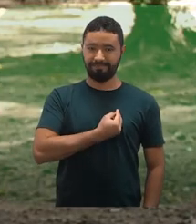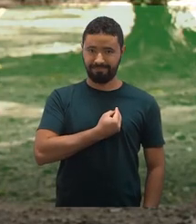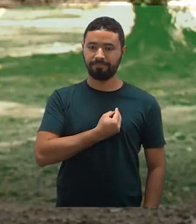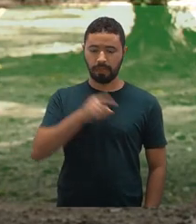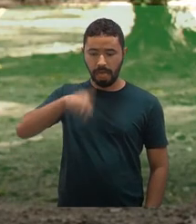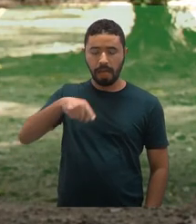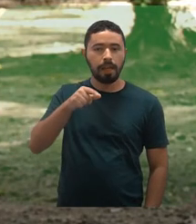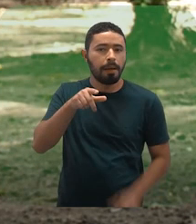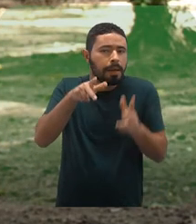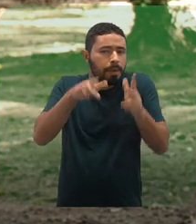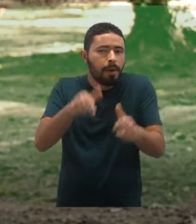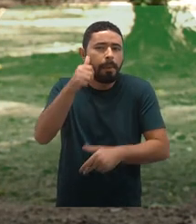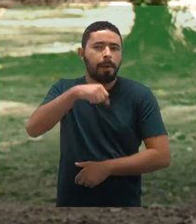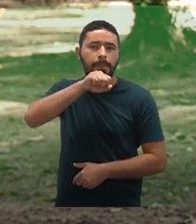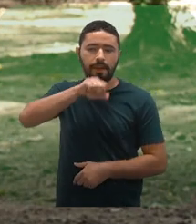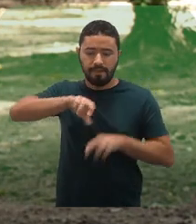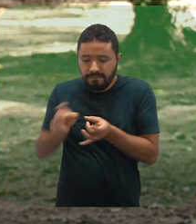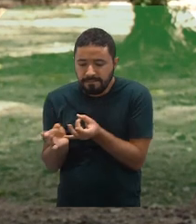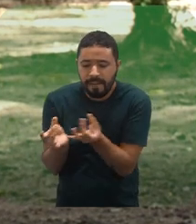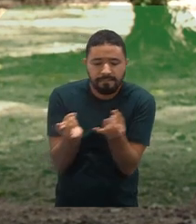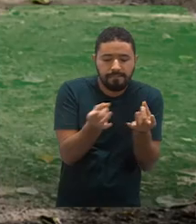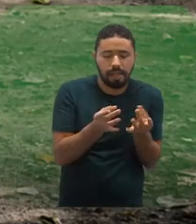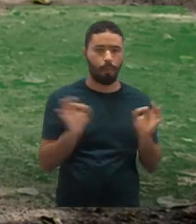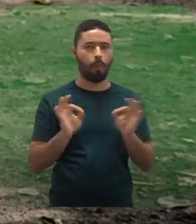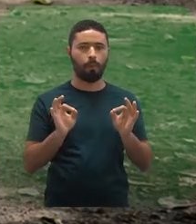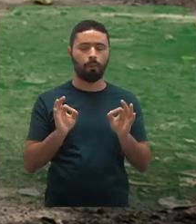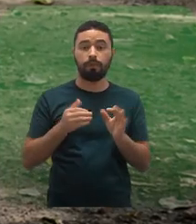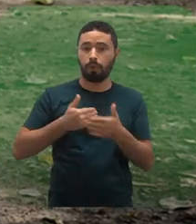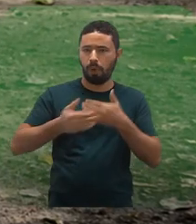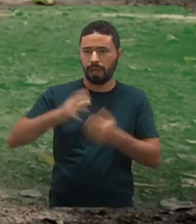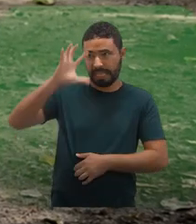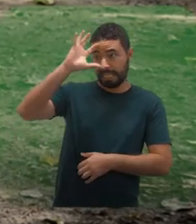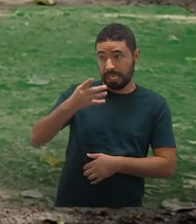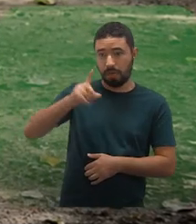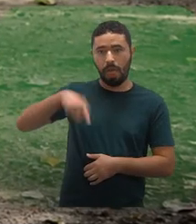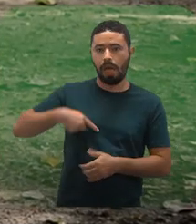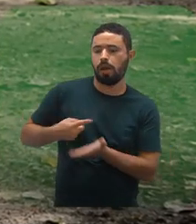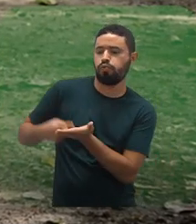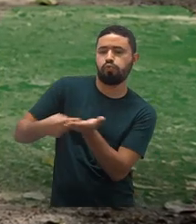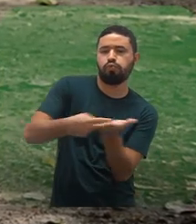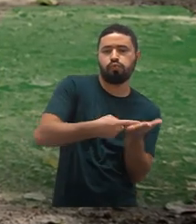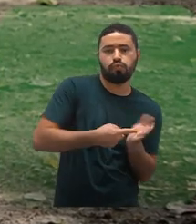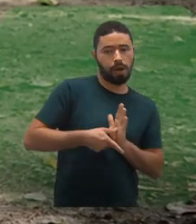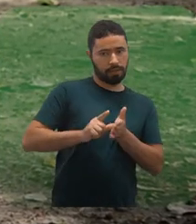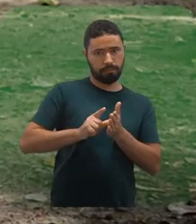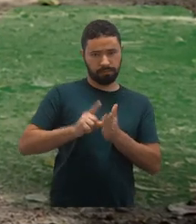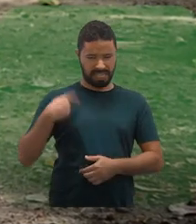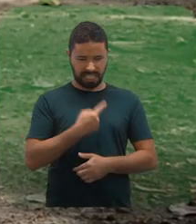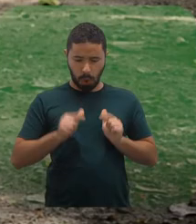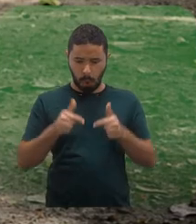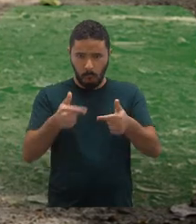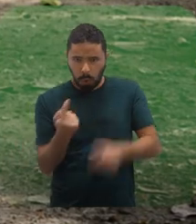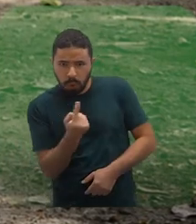tudo decidido coletivamente. O povo chucuru não luta só por eles, trabalha em coletividade, pensando no bem-estar não só